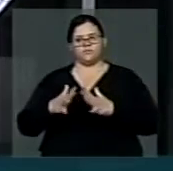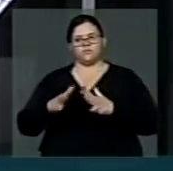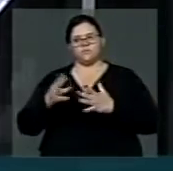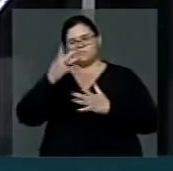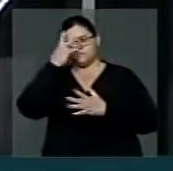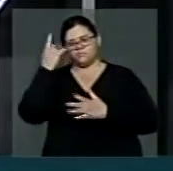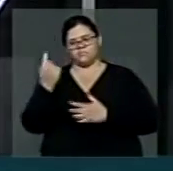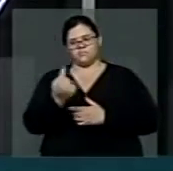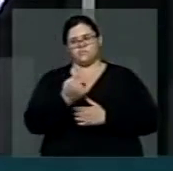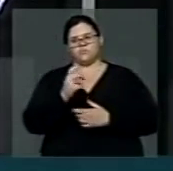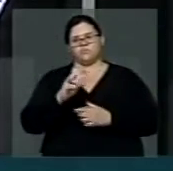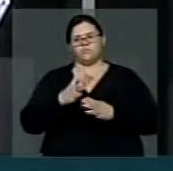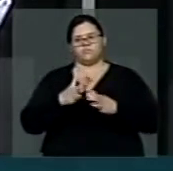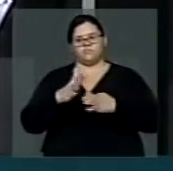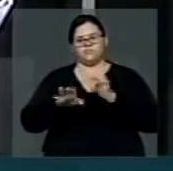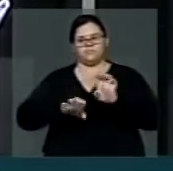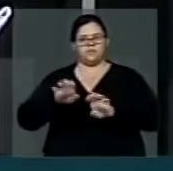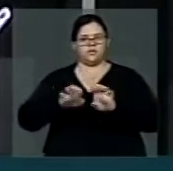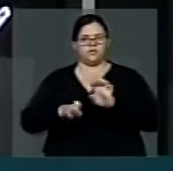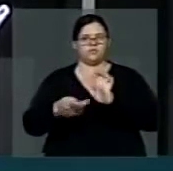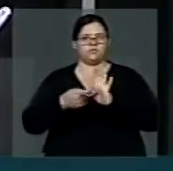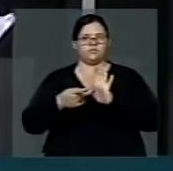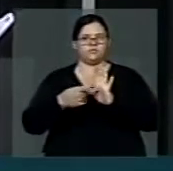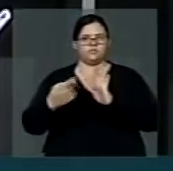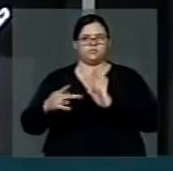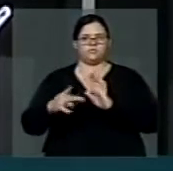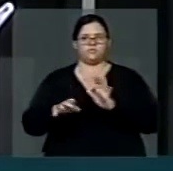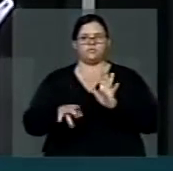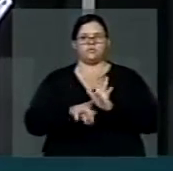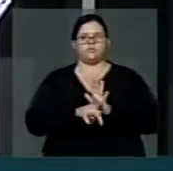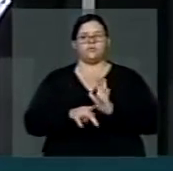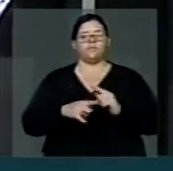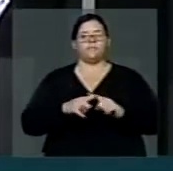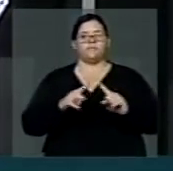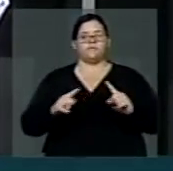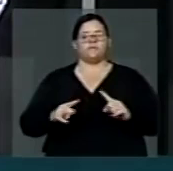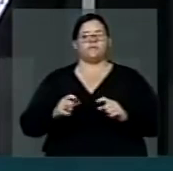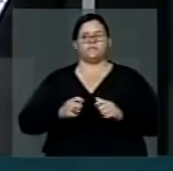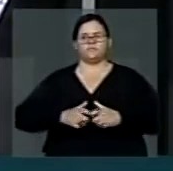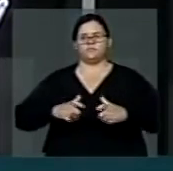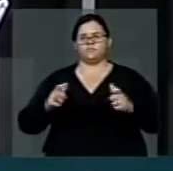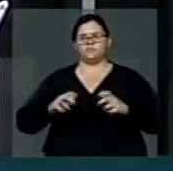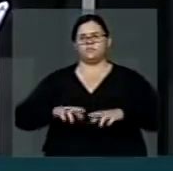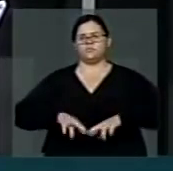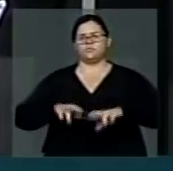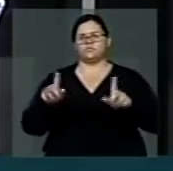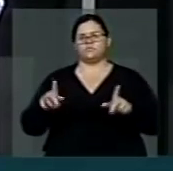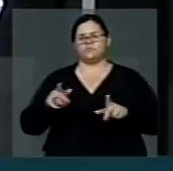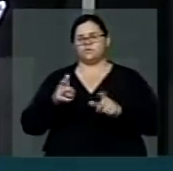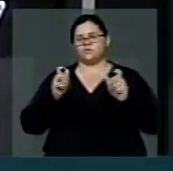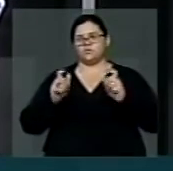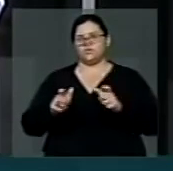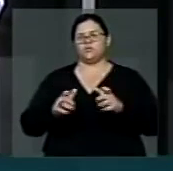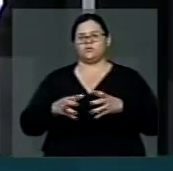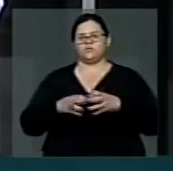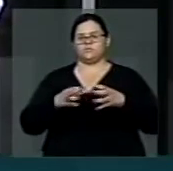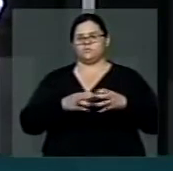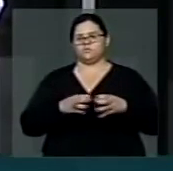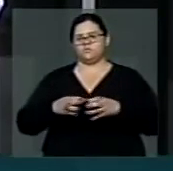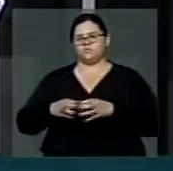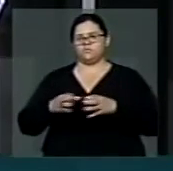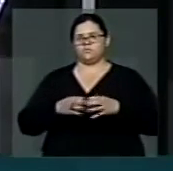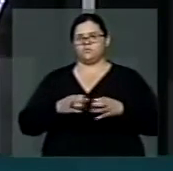das corporações e das incursões corporativistas. Os mais diversos grupos de interesse, de